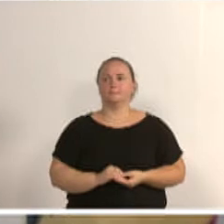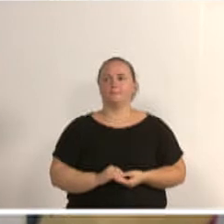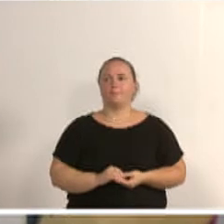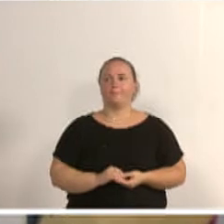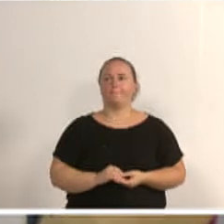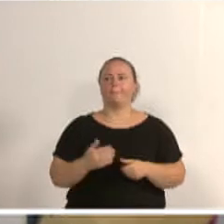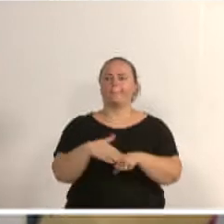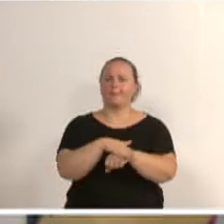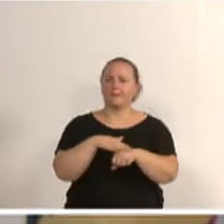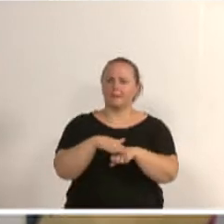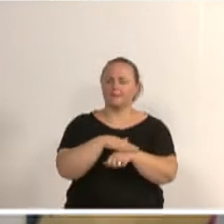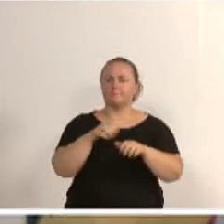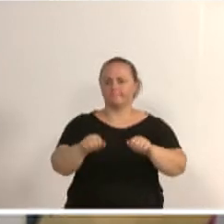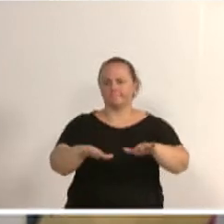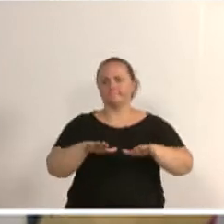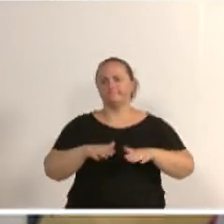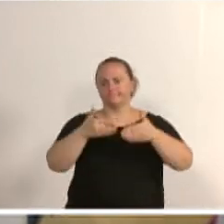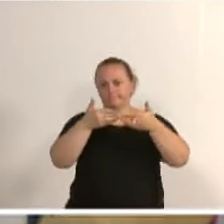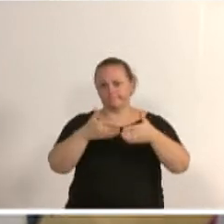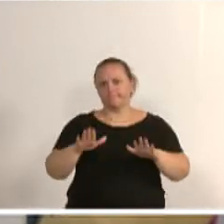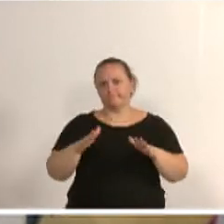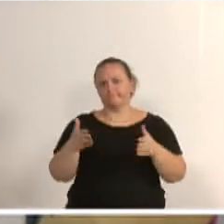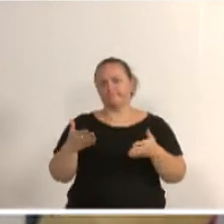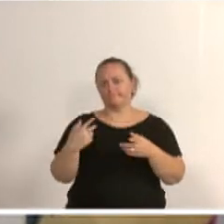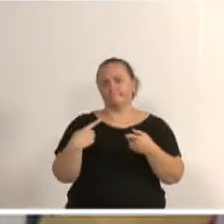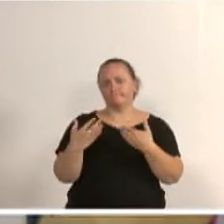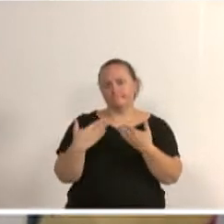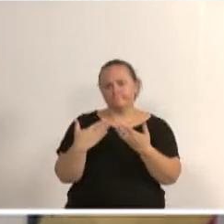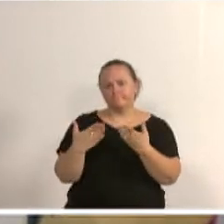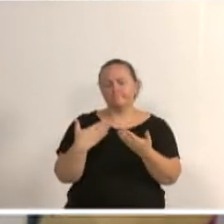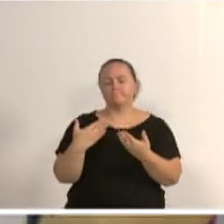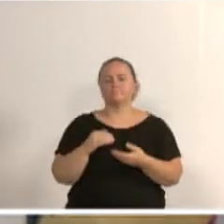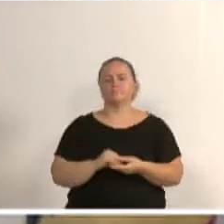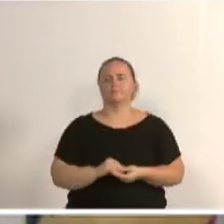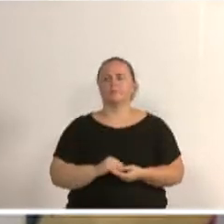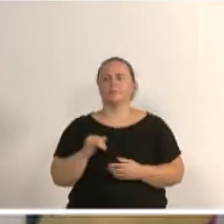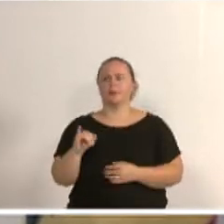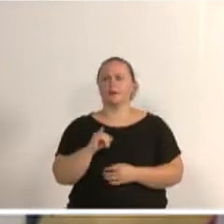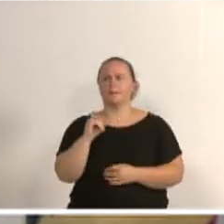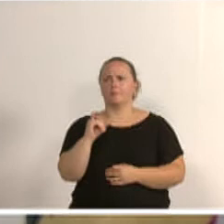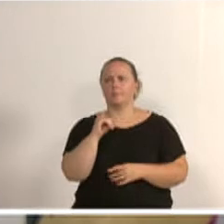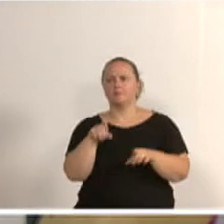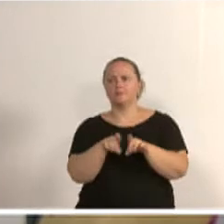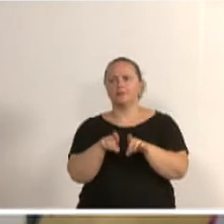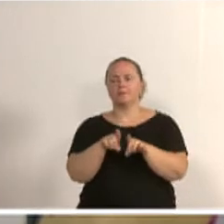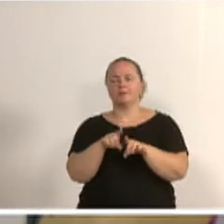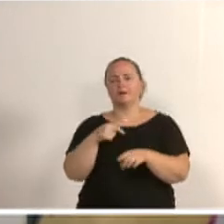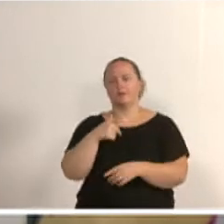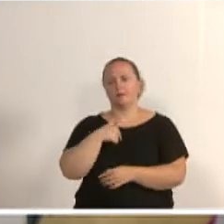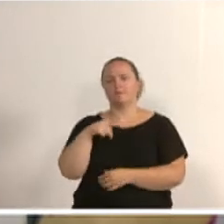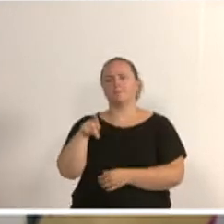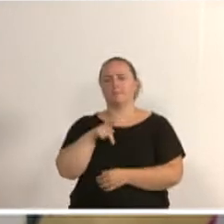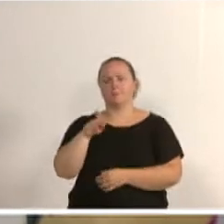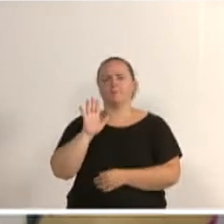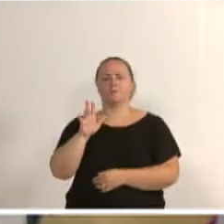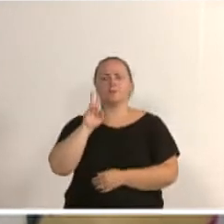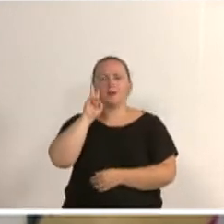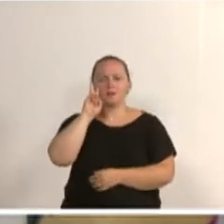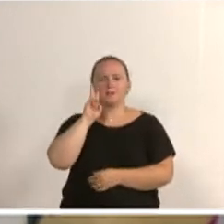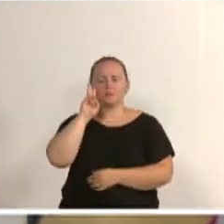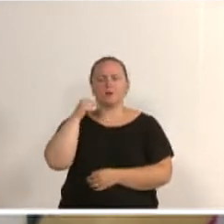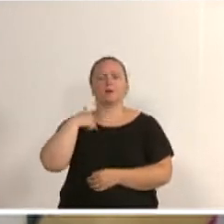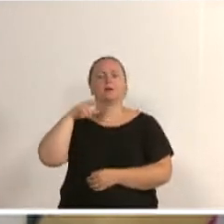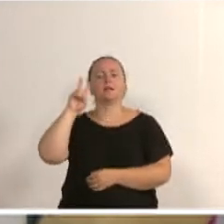conversando sobre essa audiência de hoje, eu acho que é importante, e até como professor de história, né, a gente resgatar um